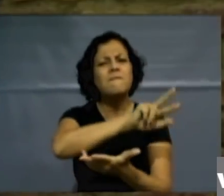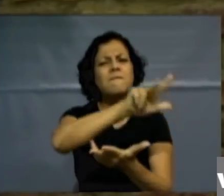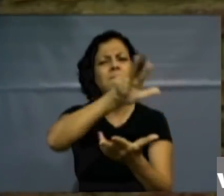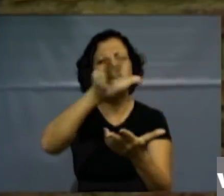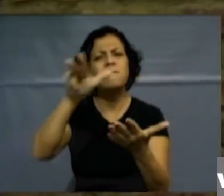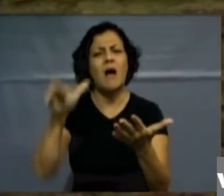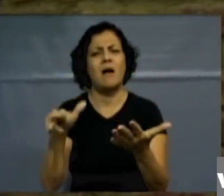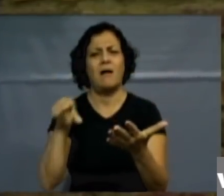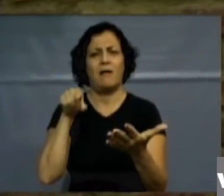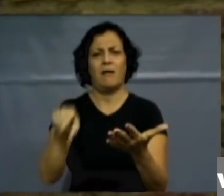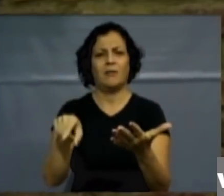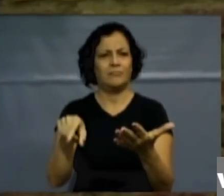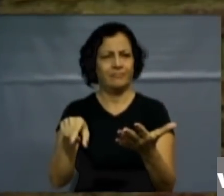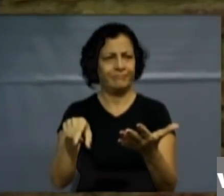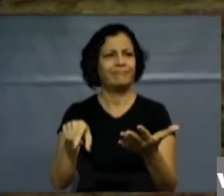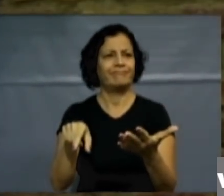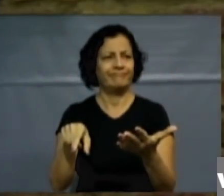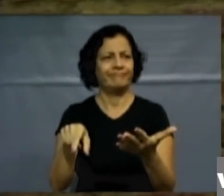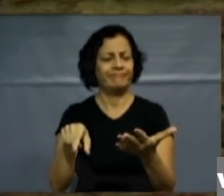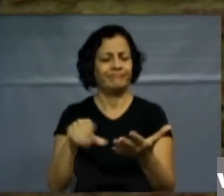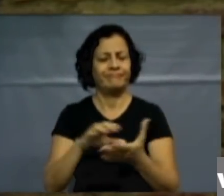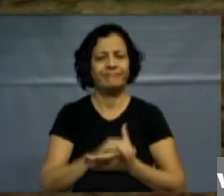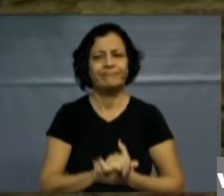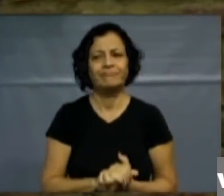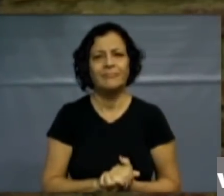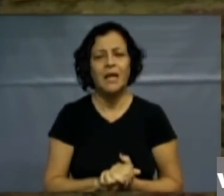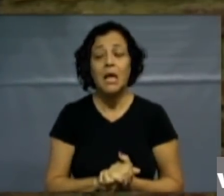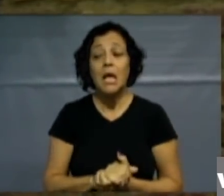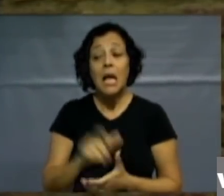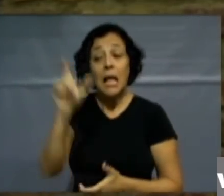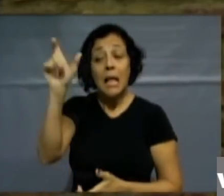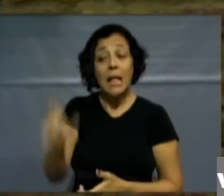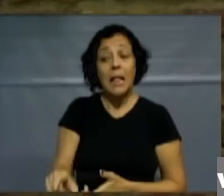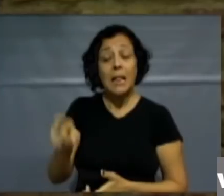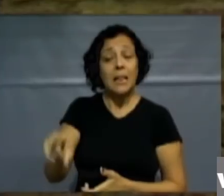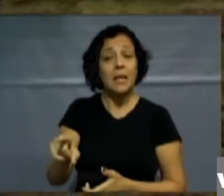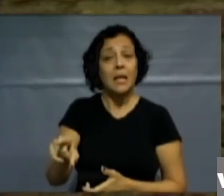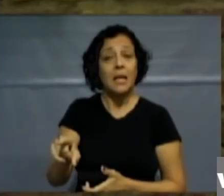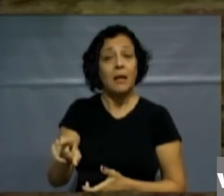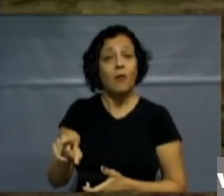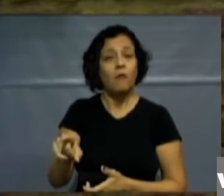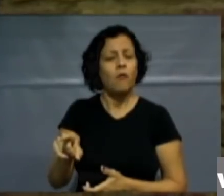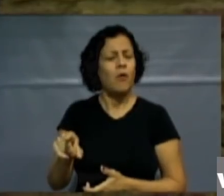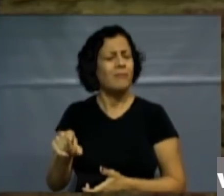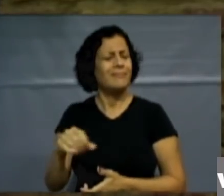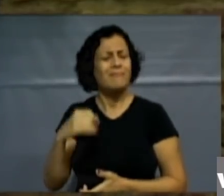Madalena. Não tenhamos dúvida disso. Só não foi maior que a de Maria Madalena.